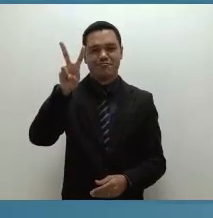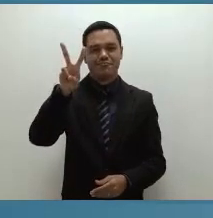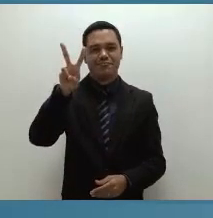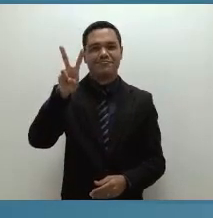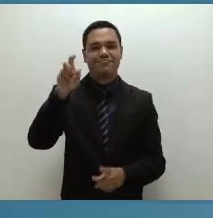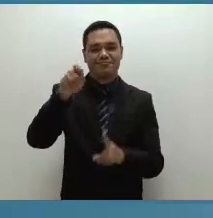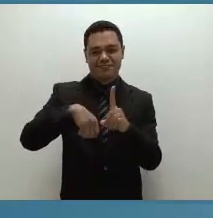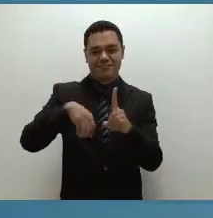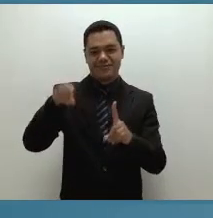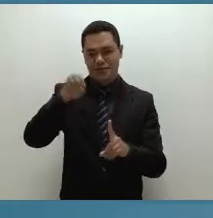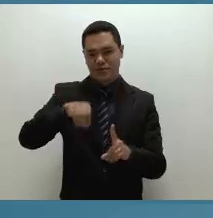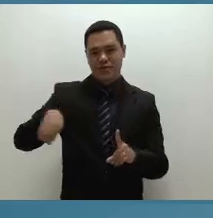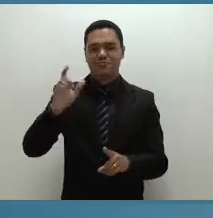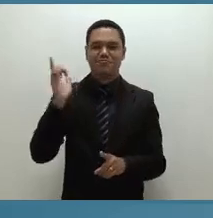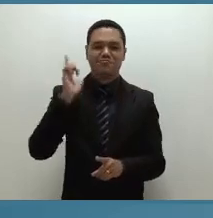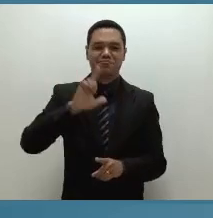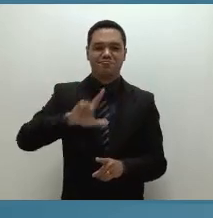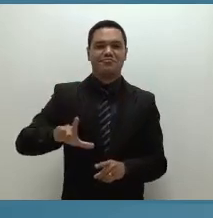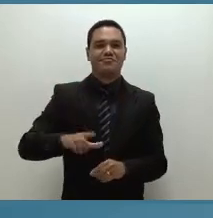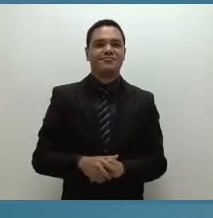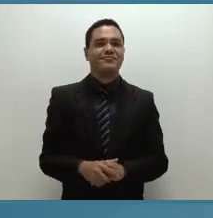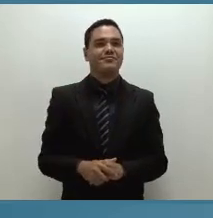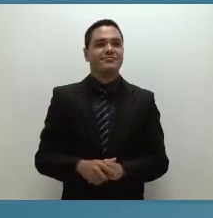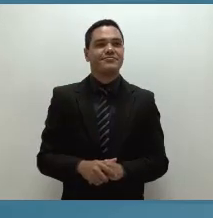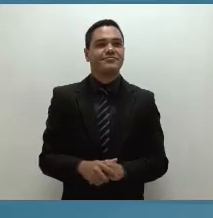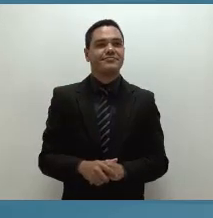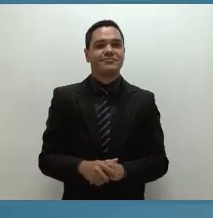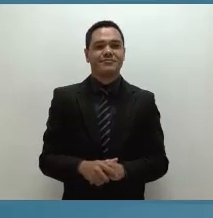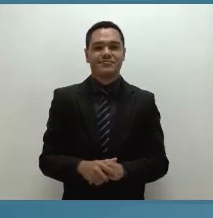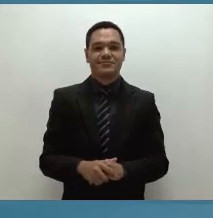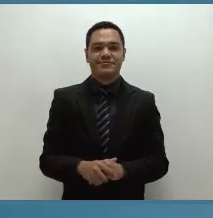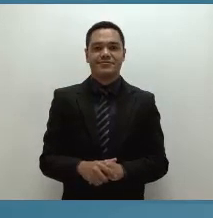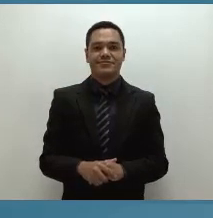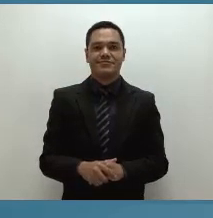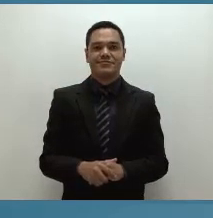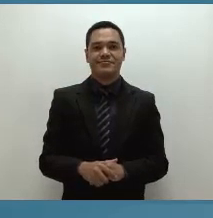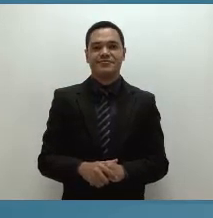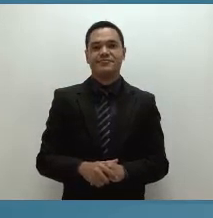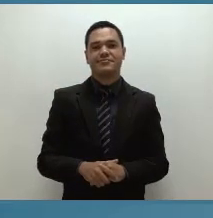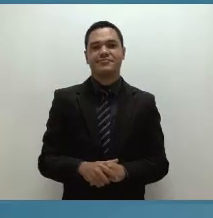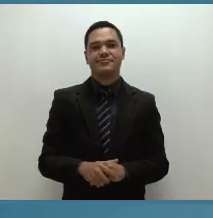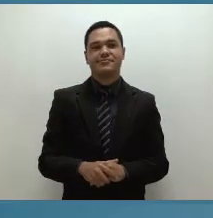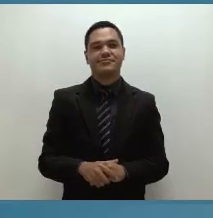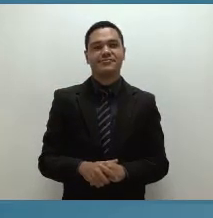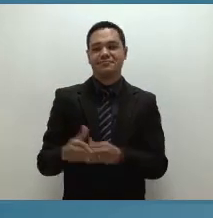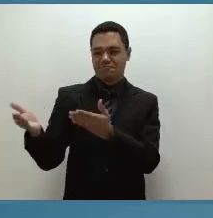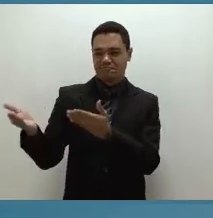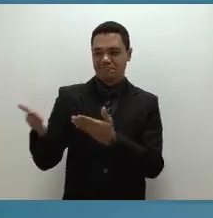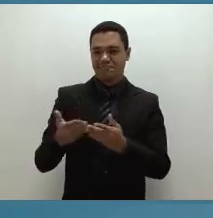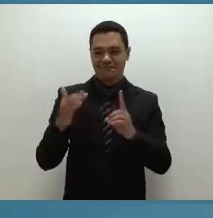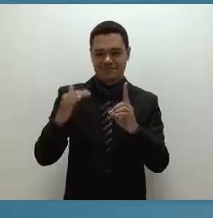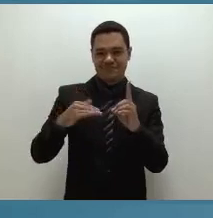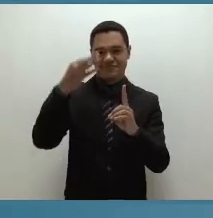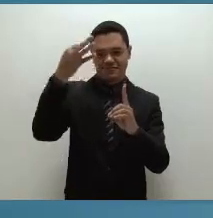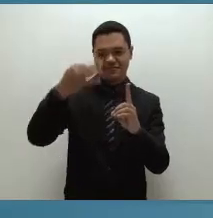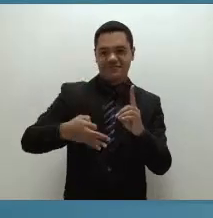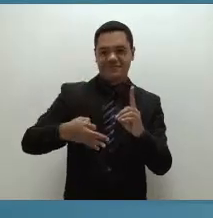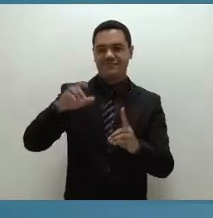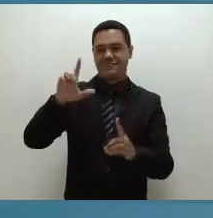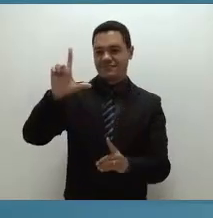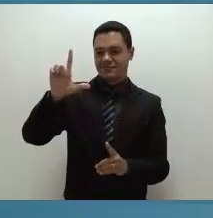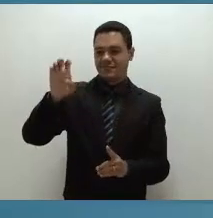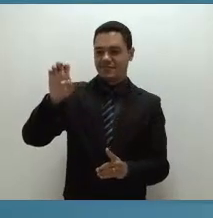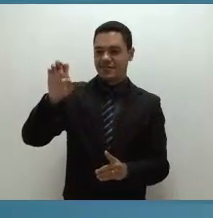Obrigada, desembargadora. Não deixe de ter palavra também. Claro, desembargador Leonardo. Nosso presidente José